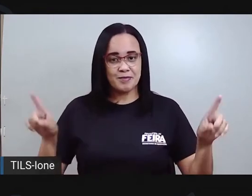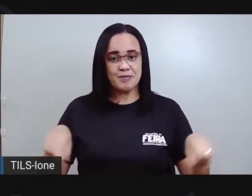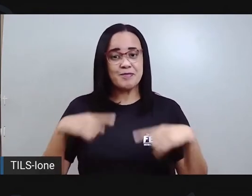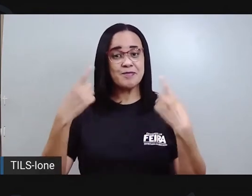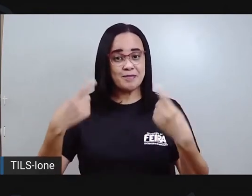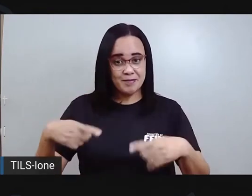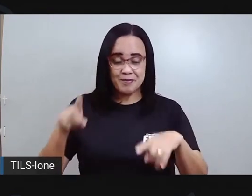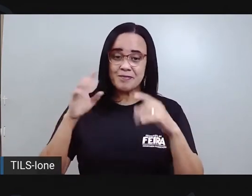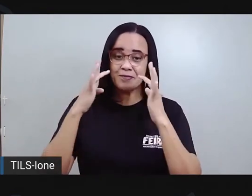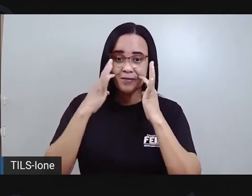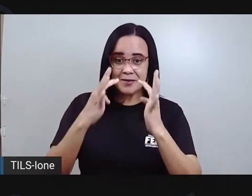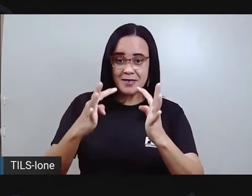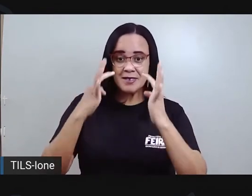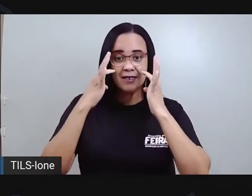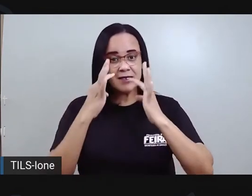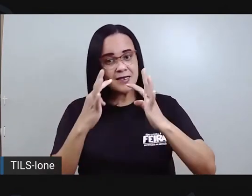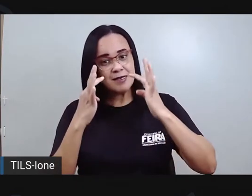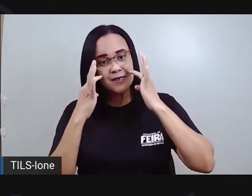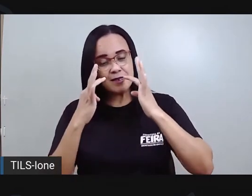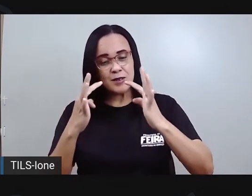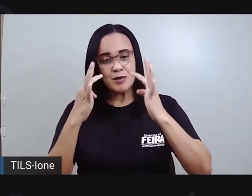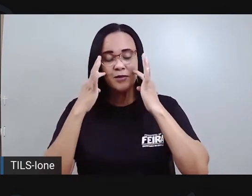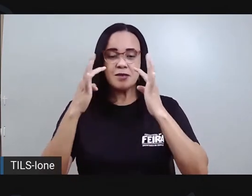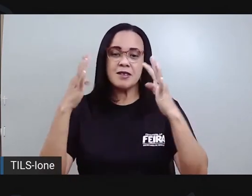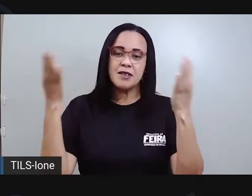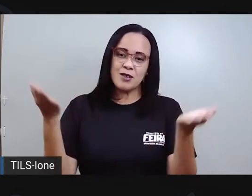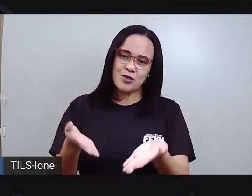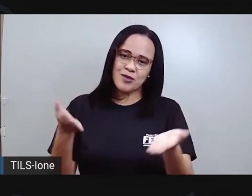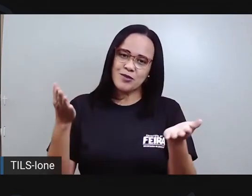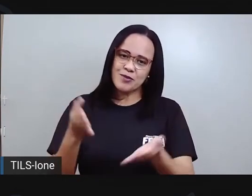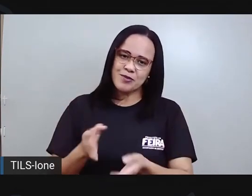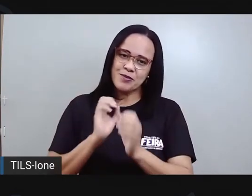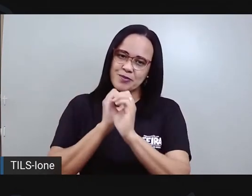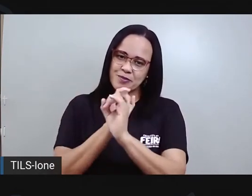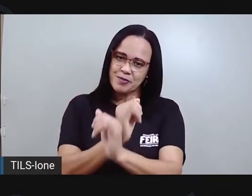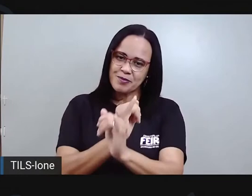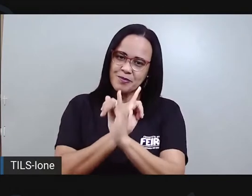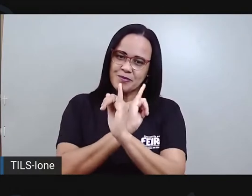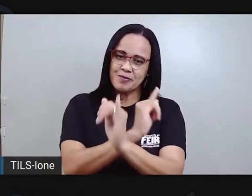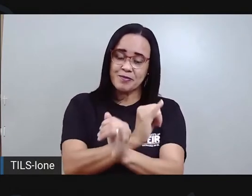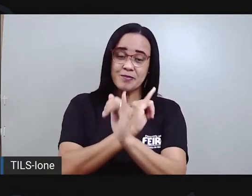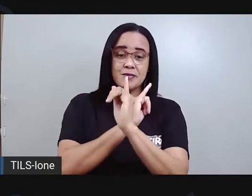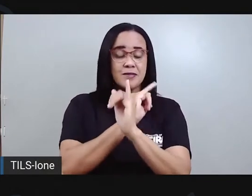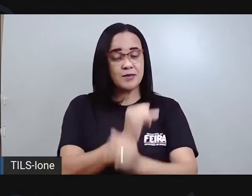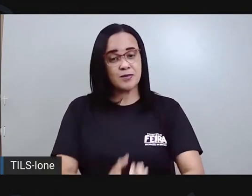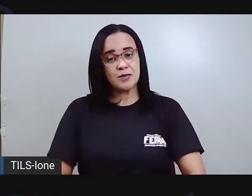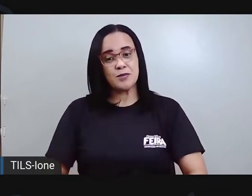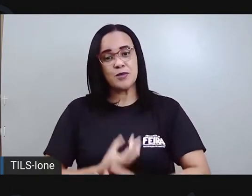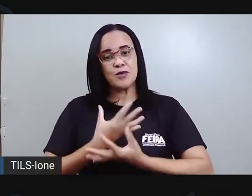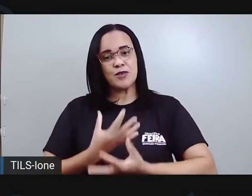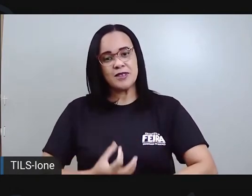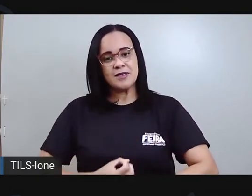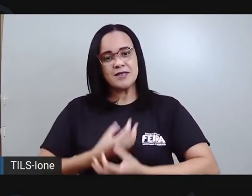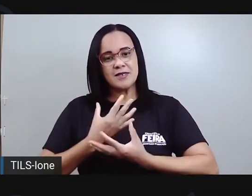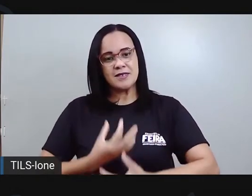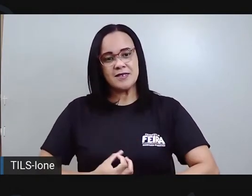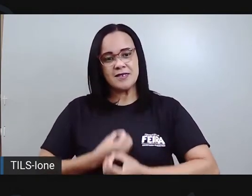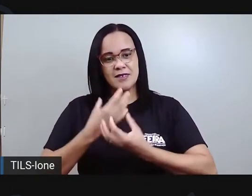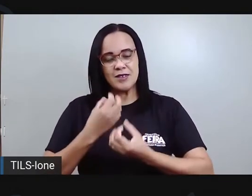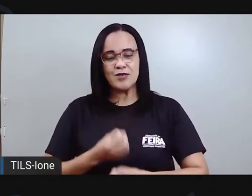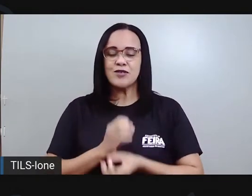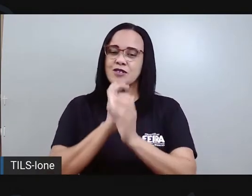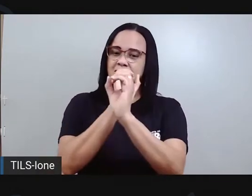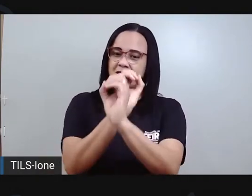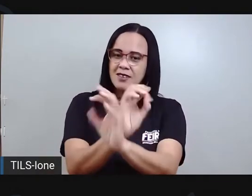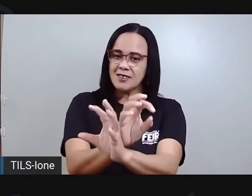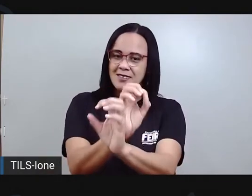Procy. Preste atenção que agora eu vou contar uma poesia, eu